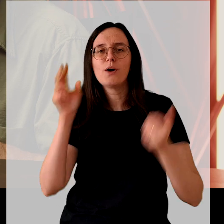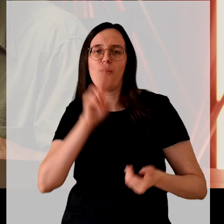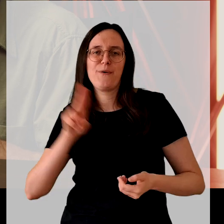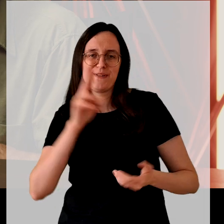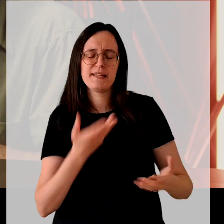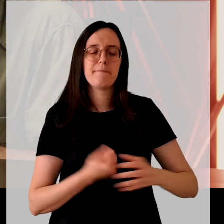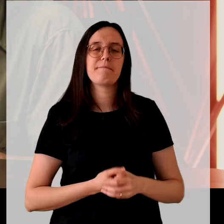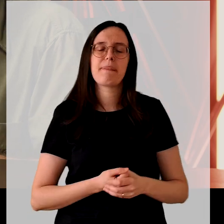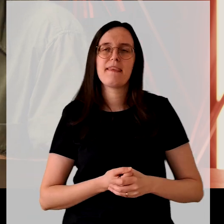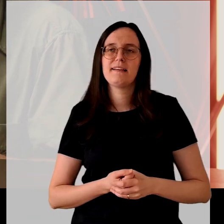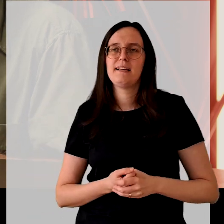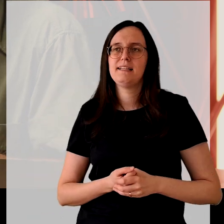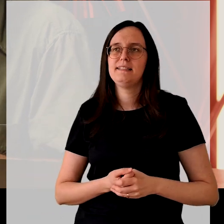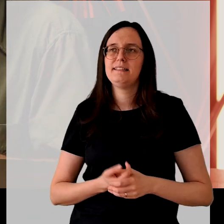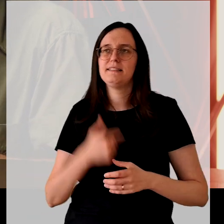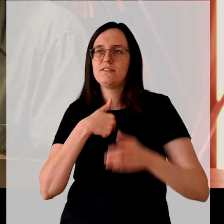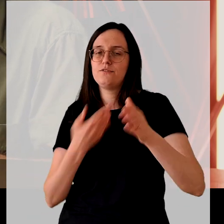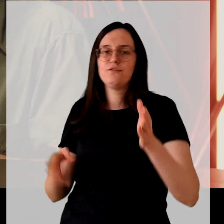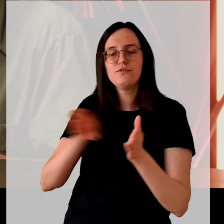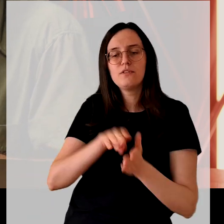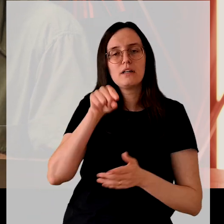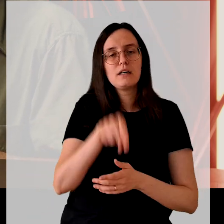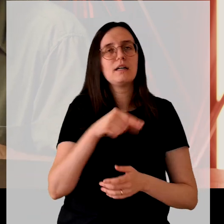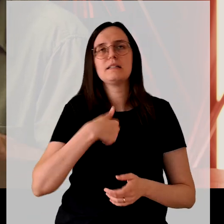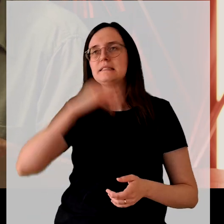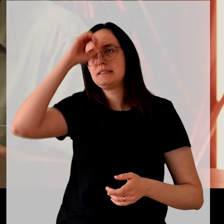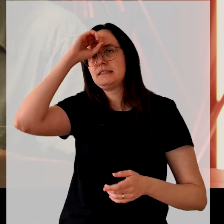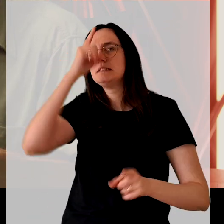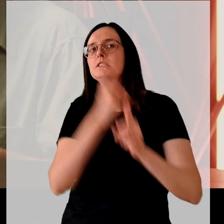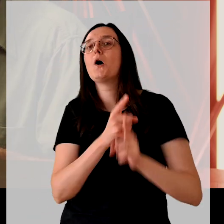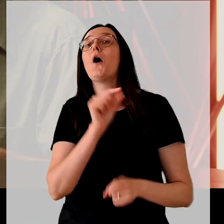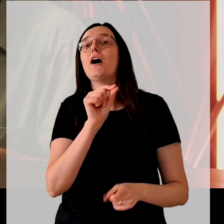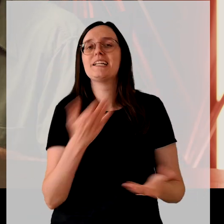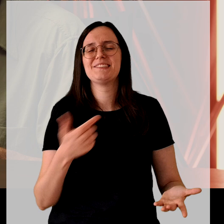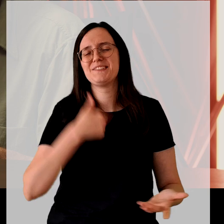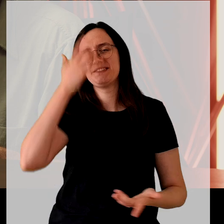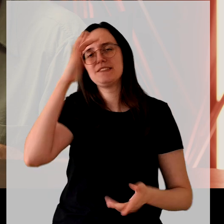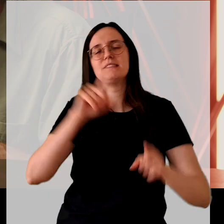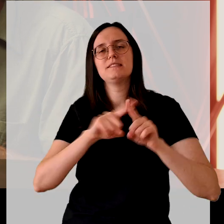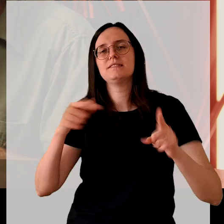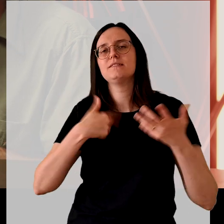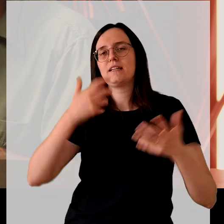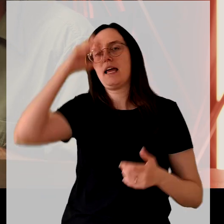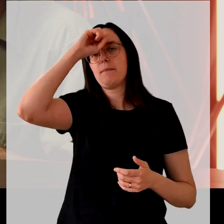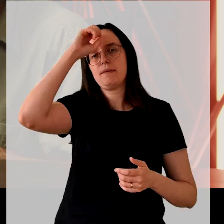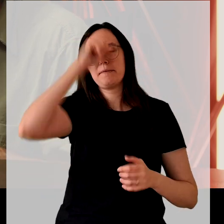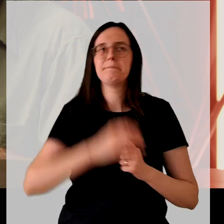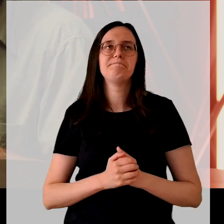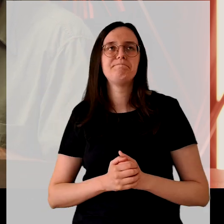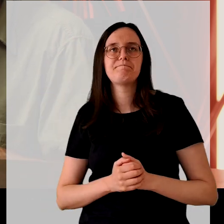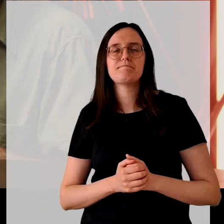para fazer aquilo. E eu cheguei aqui, não sabia o que eu ia encontrar, né, mas queria